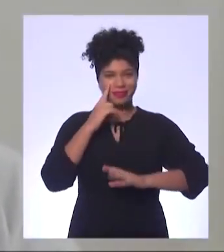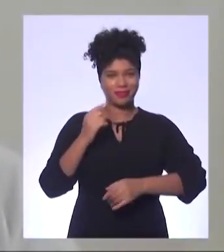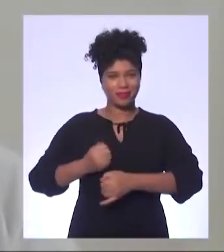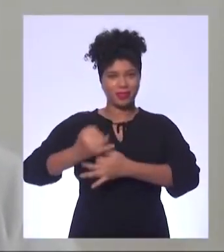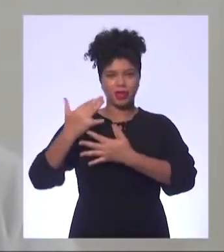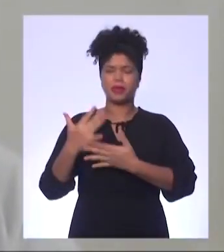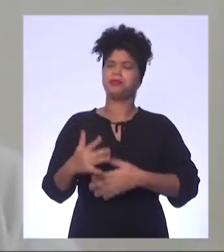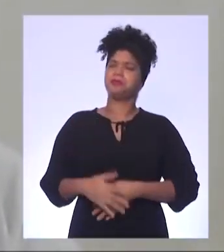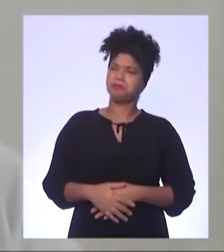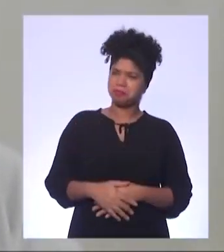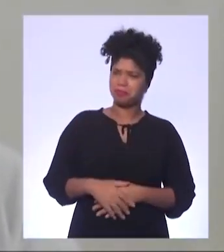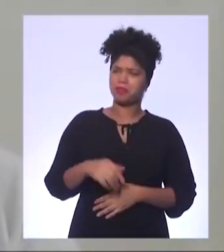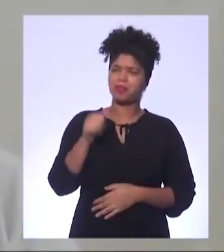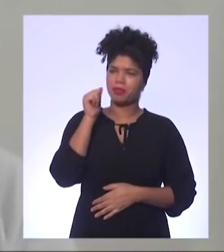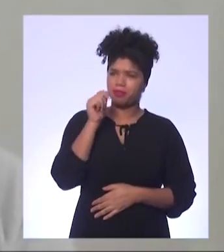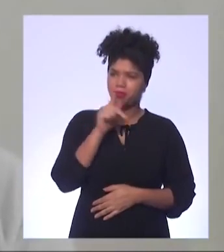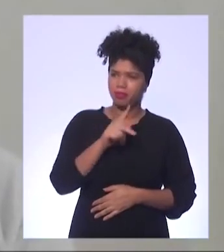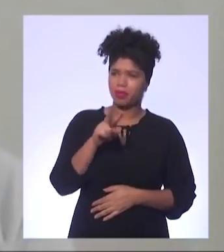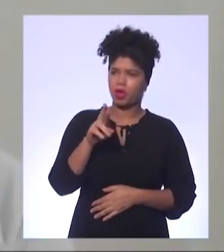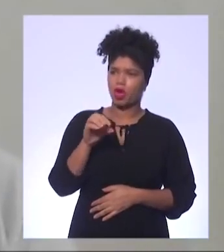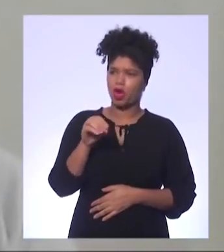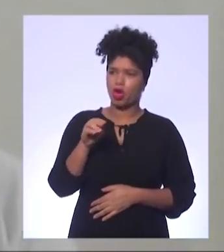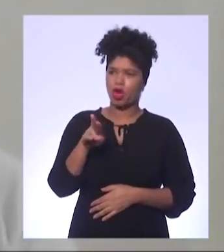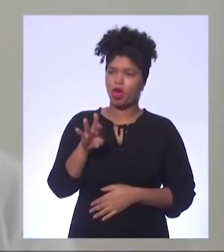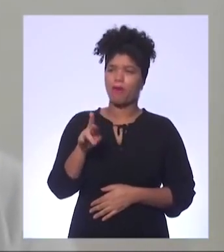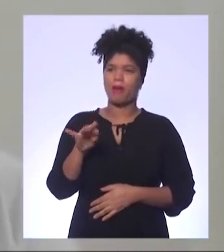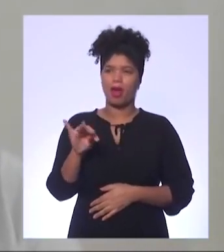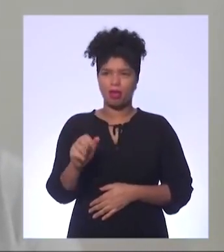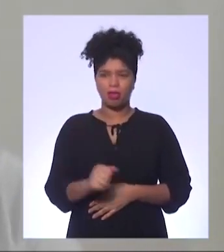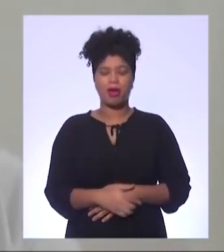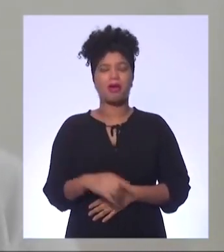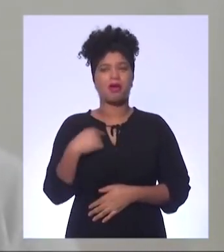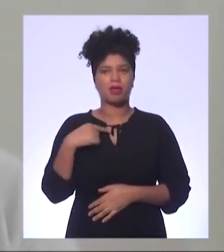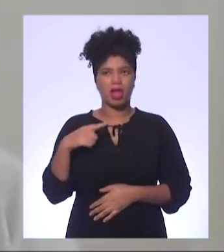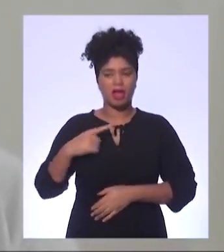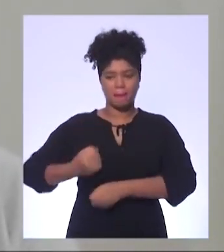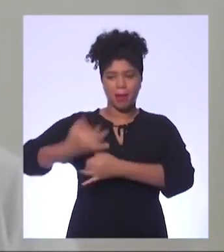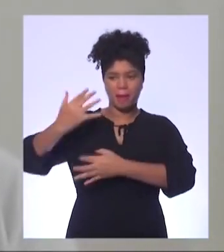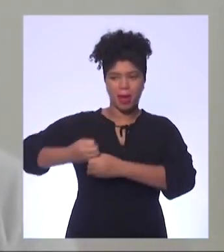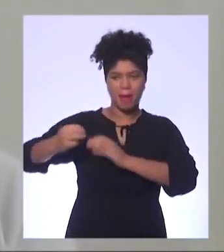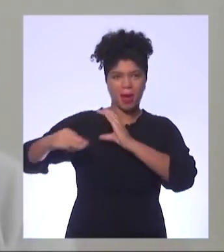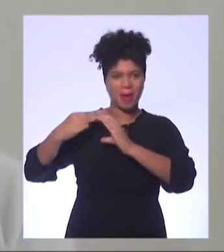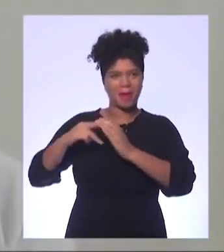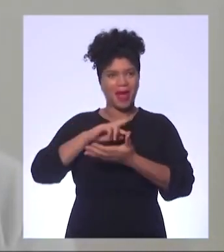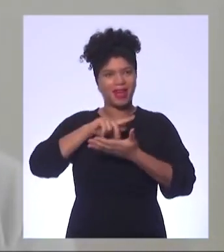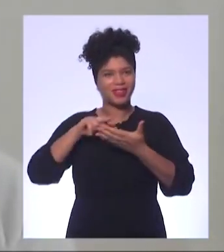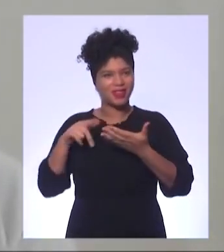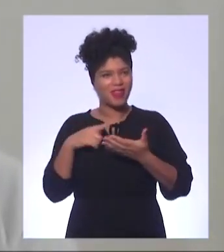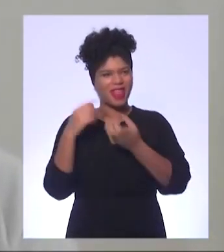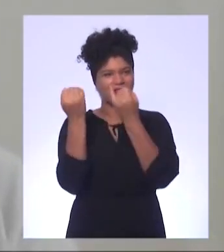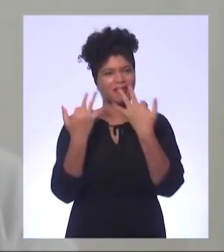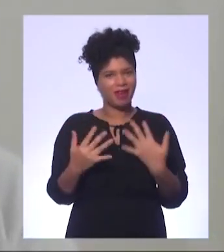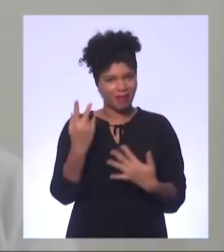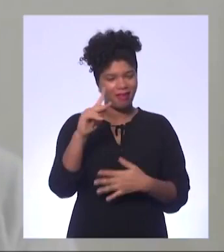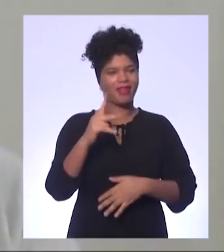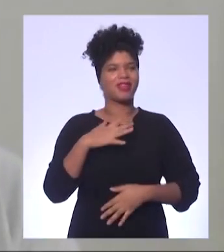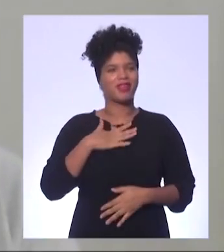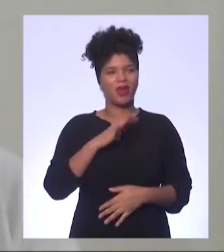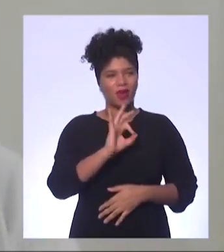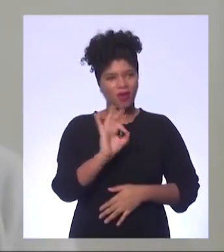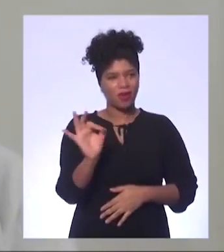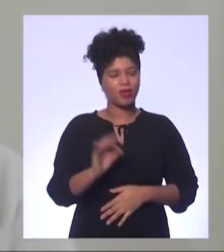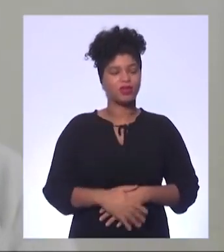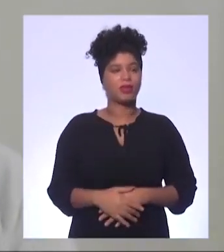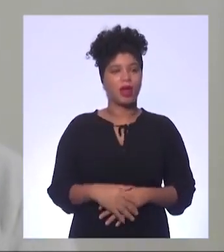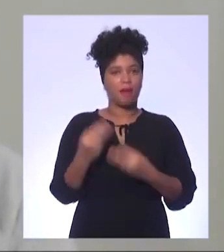Professora Roberta, o chat está bombando. Os nossos alunos estão antenadíssimos na sua explicação.